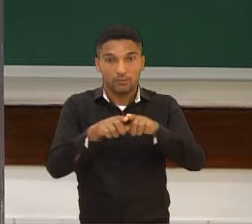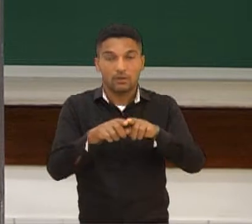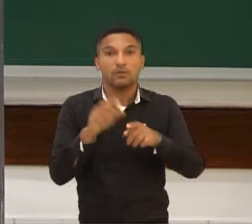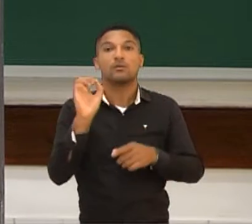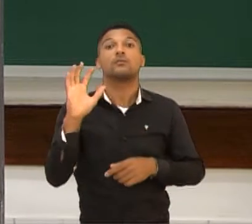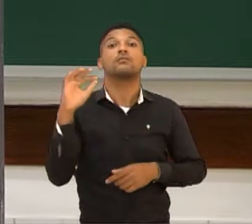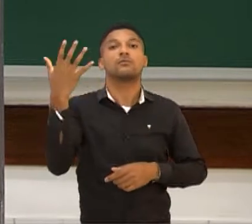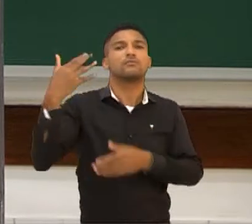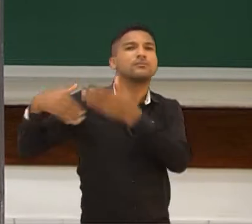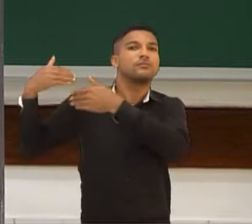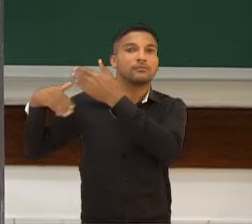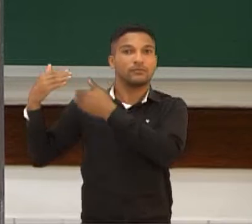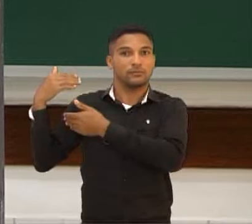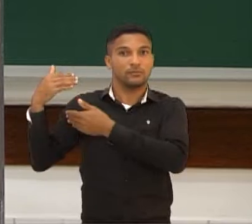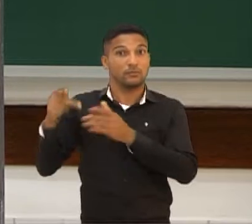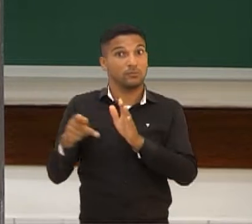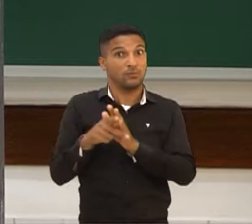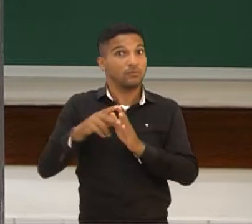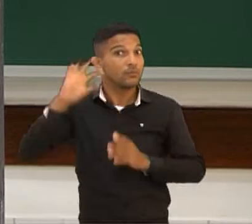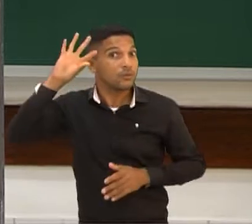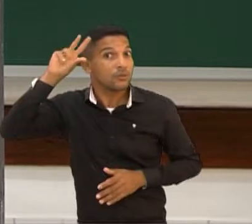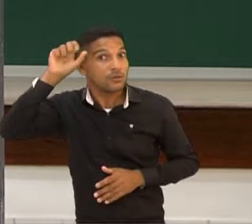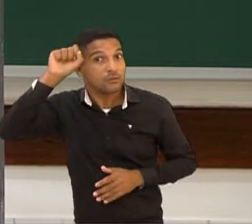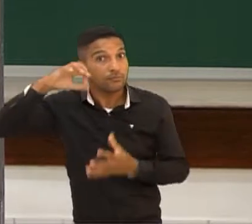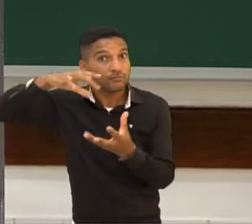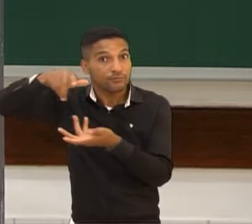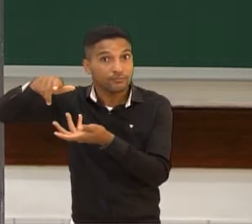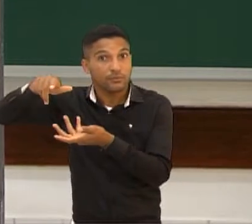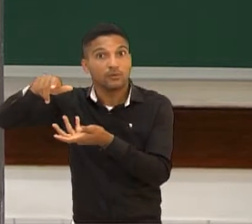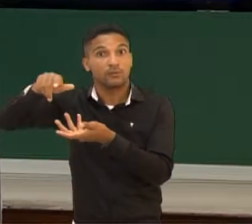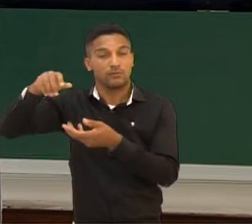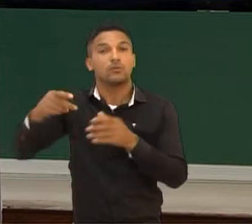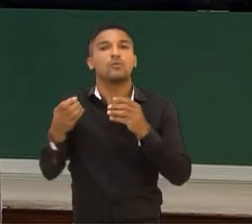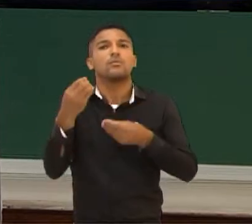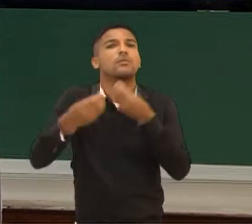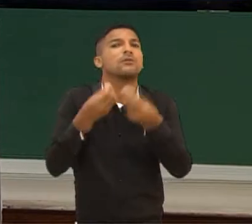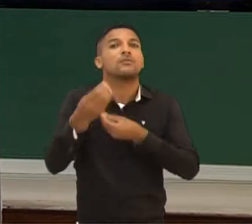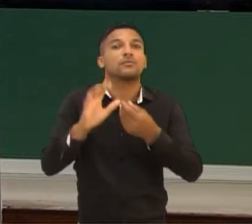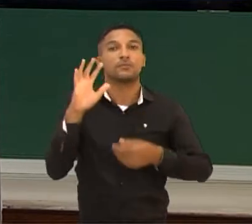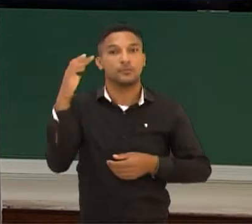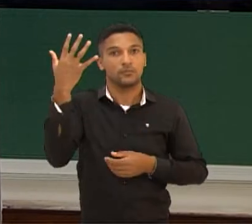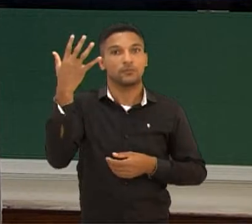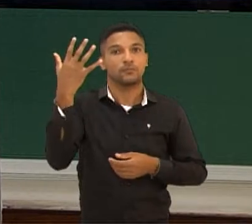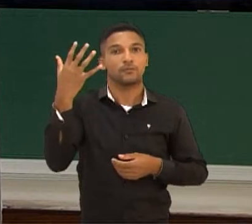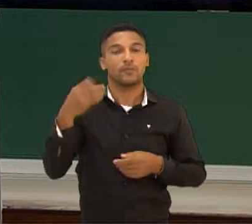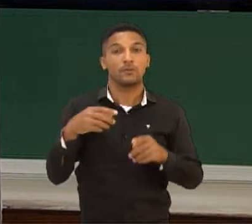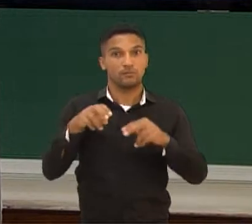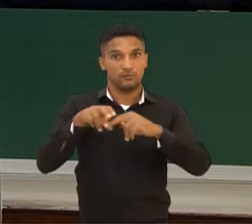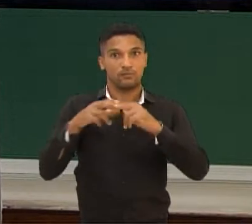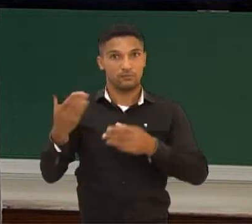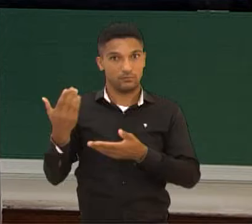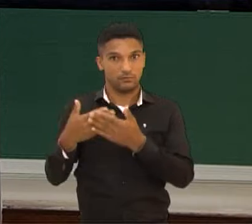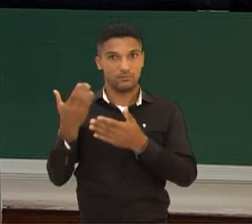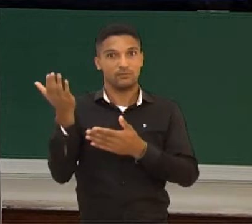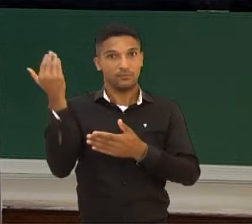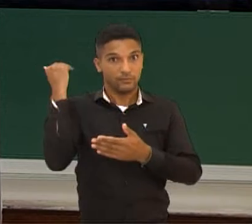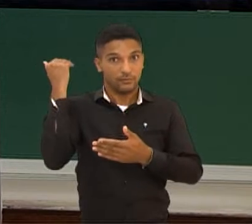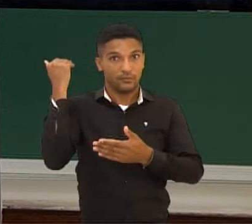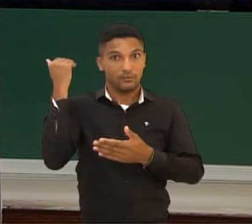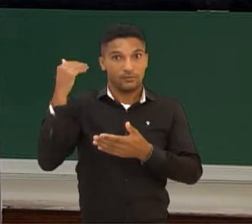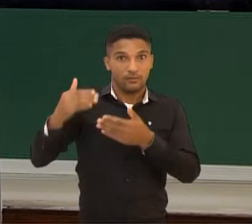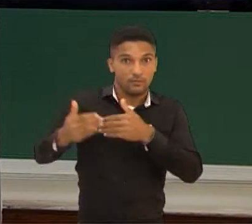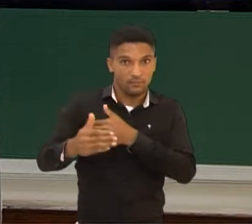nesse período no continente africano. E é por isso que na nossa aula anterior nós já começamos a falar sobre